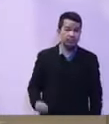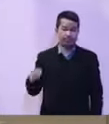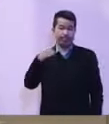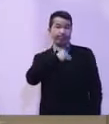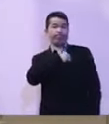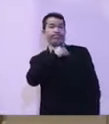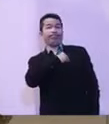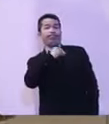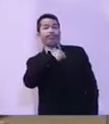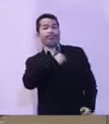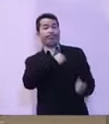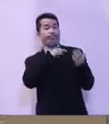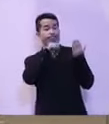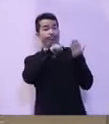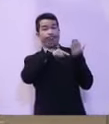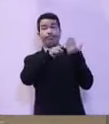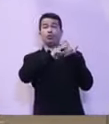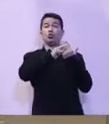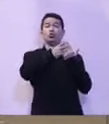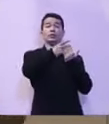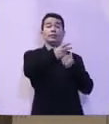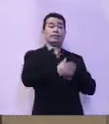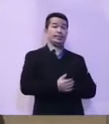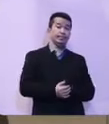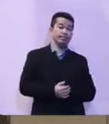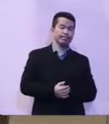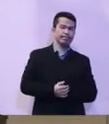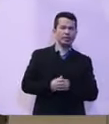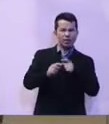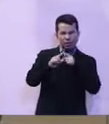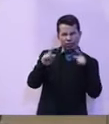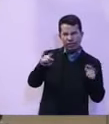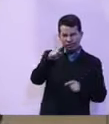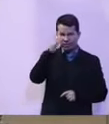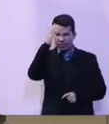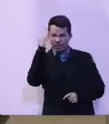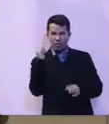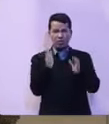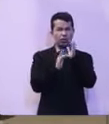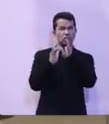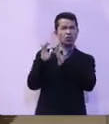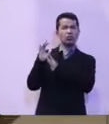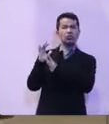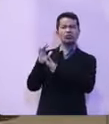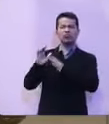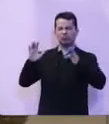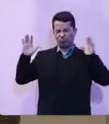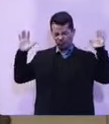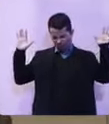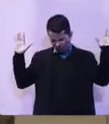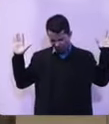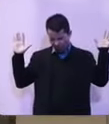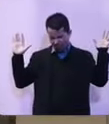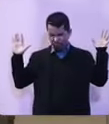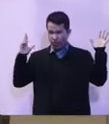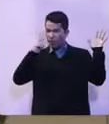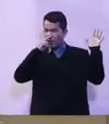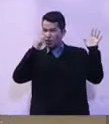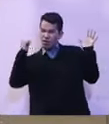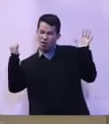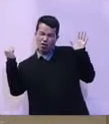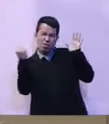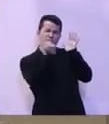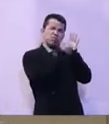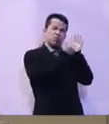ele, Jesus, foram lançados os nossos pecados. E a Bíblia diz que Jesus se fez pecado por nós.